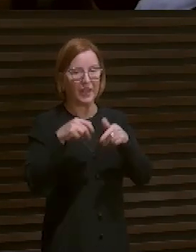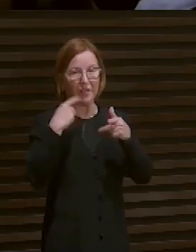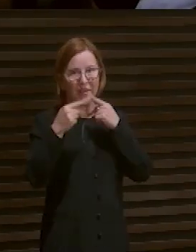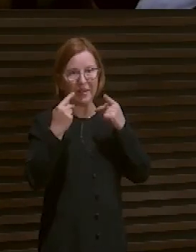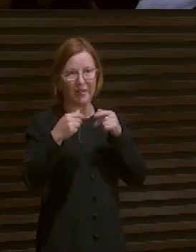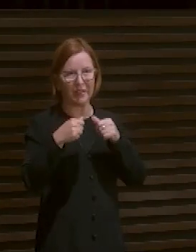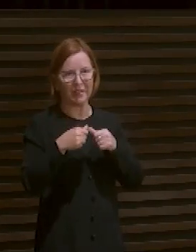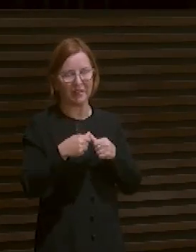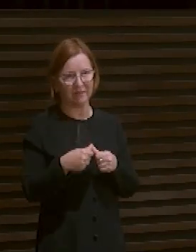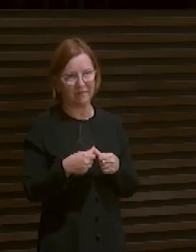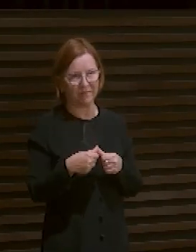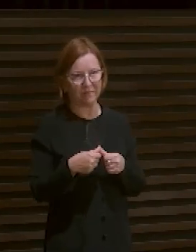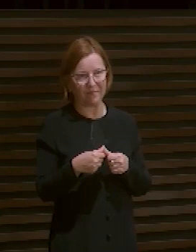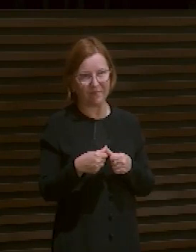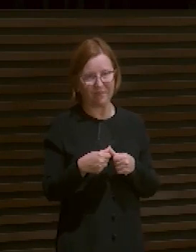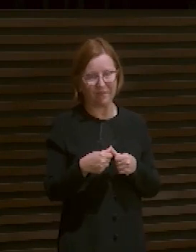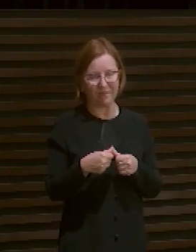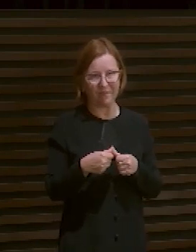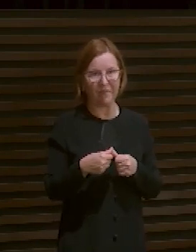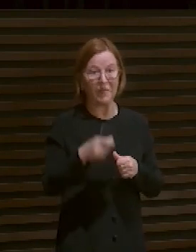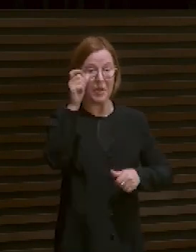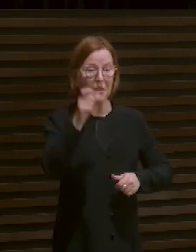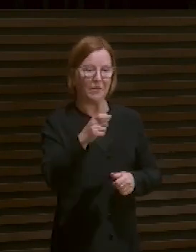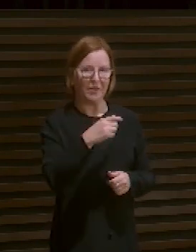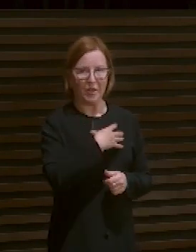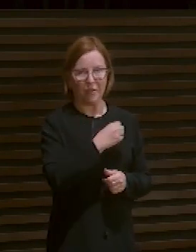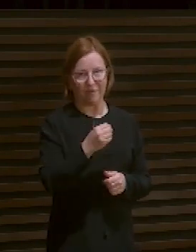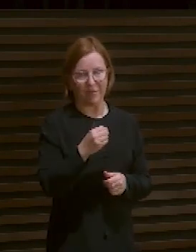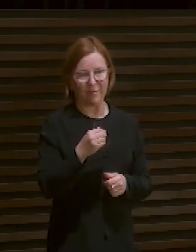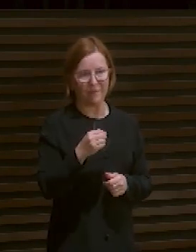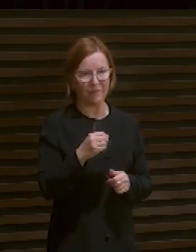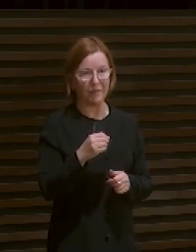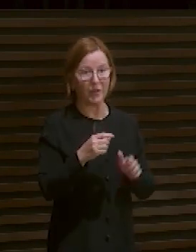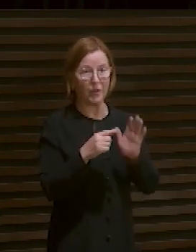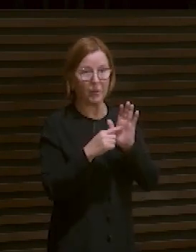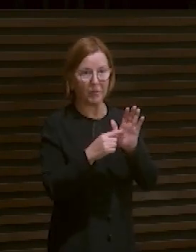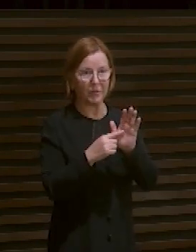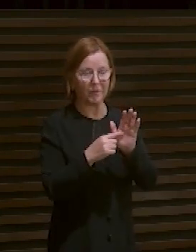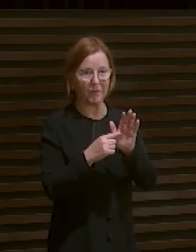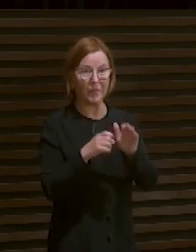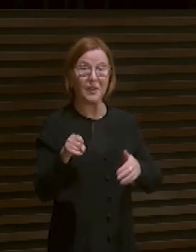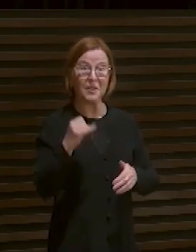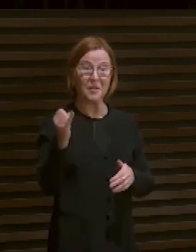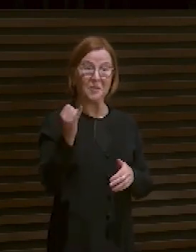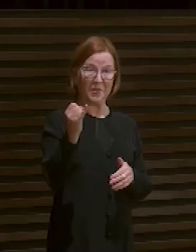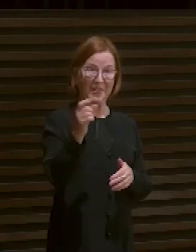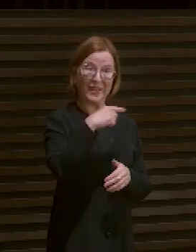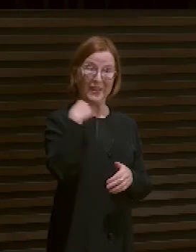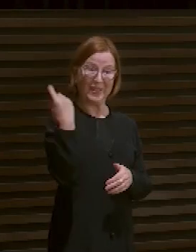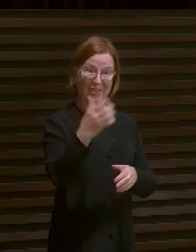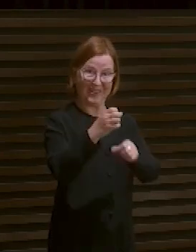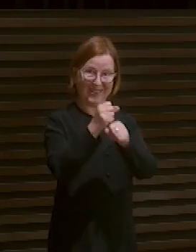dessa singularidade do Filho. E ele está chamando a atenção. Importa que nos